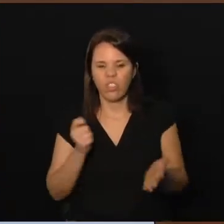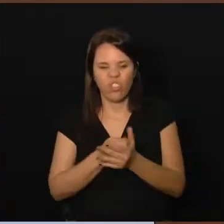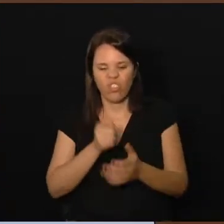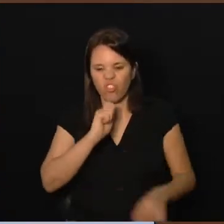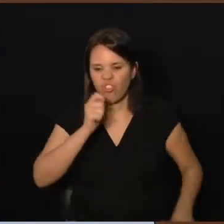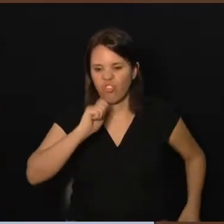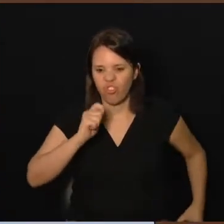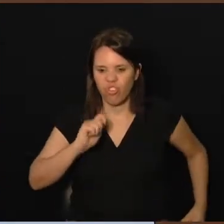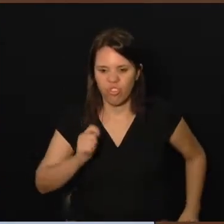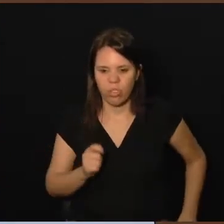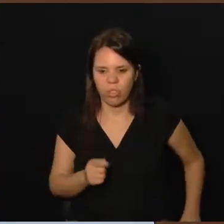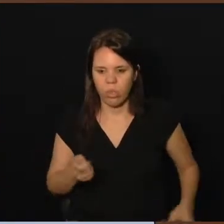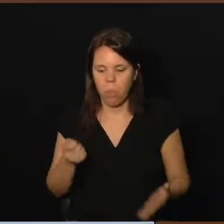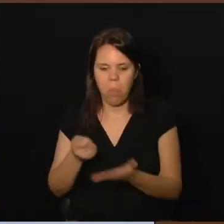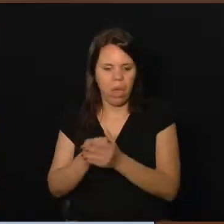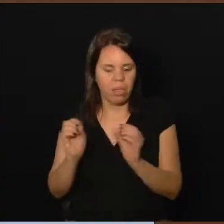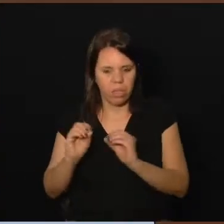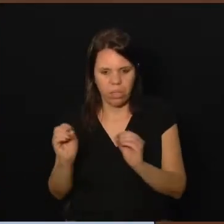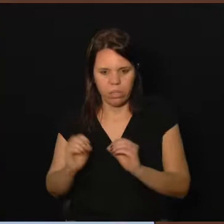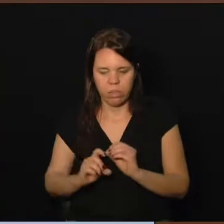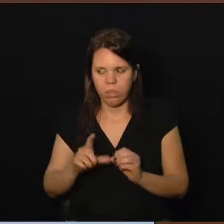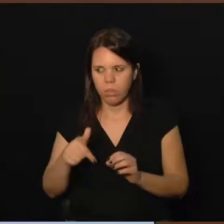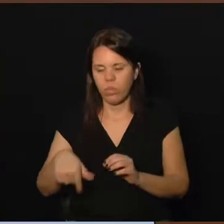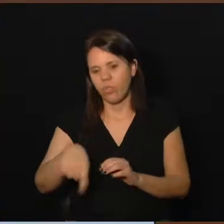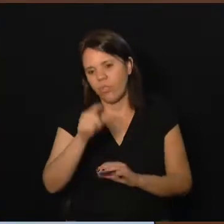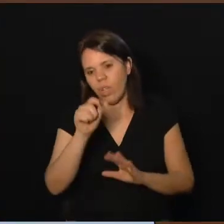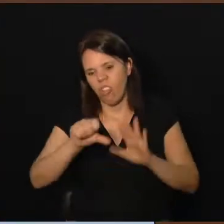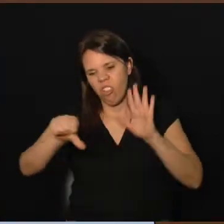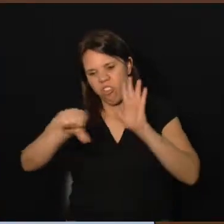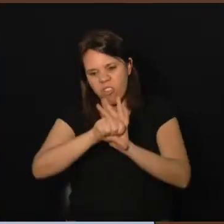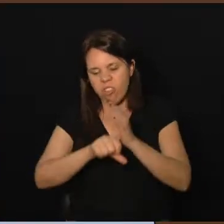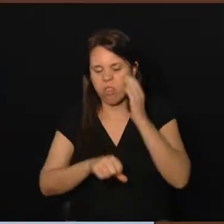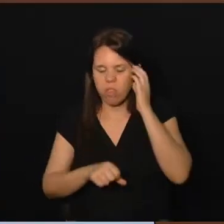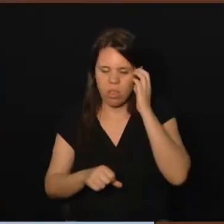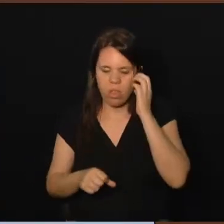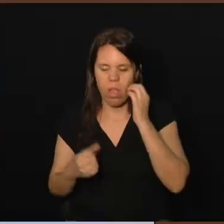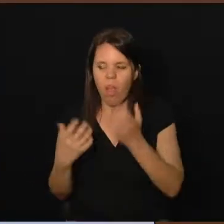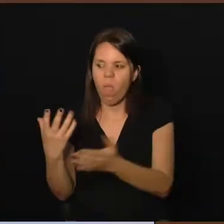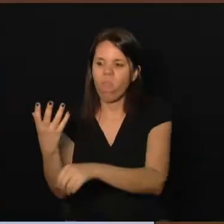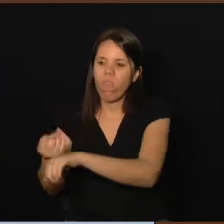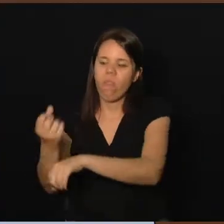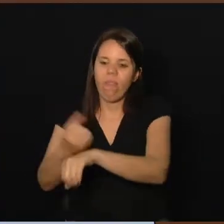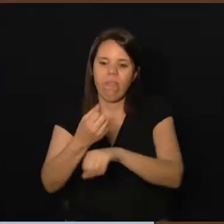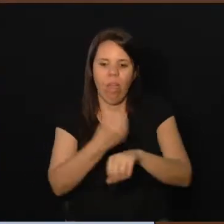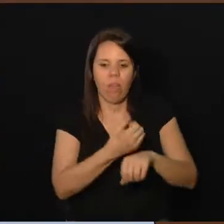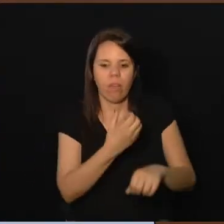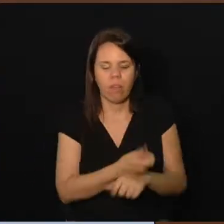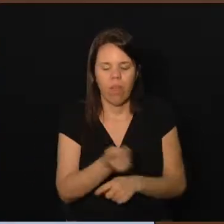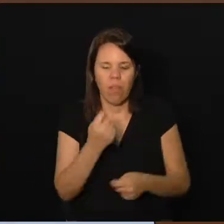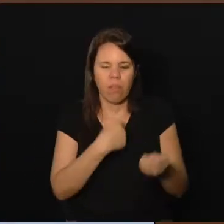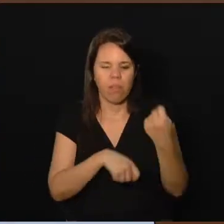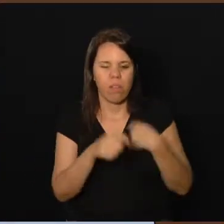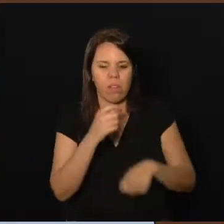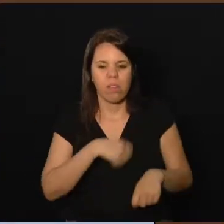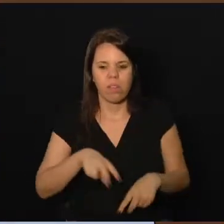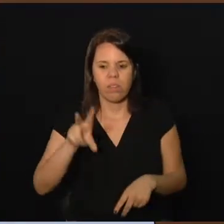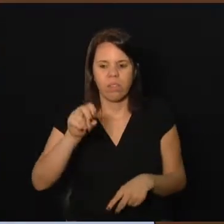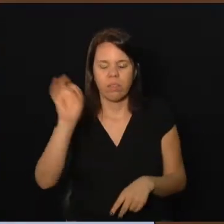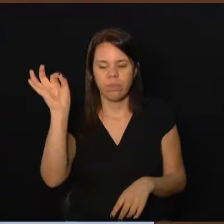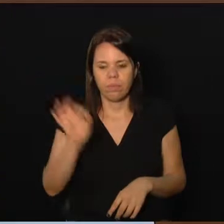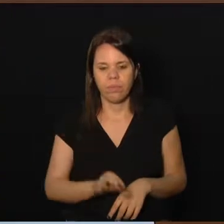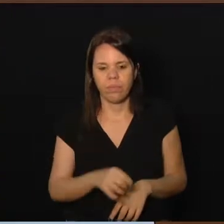nenhuma. Aí quando eles caem para a criminalidade, o que eles arrecadam, né, 50% vai para a